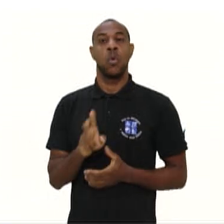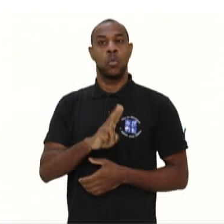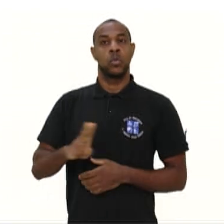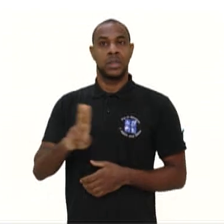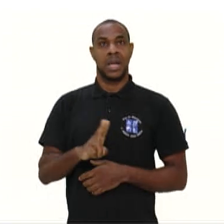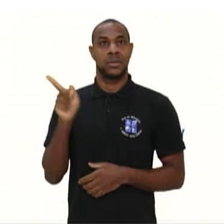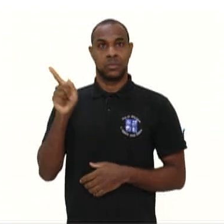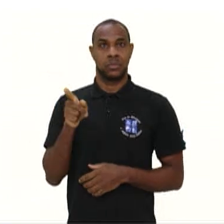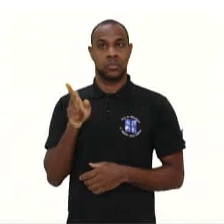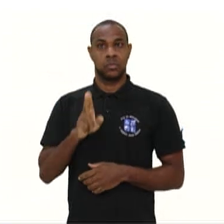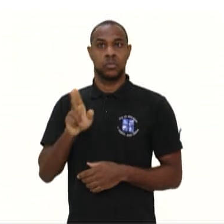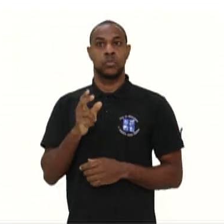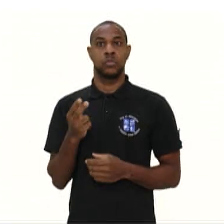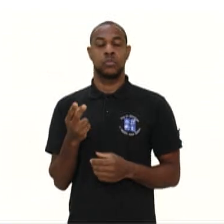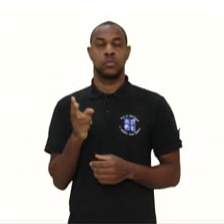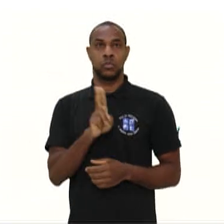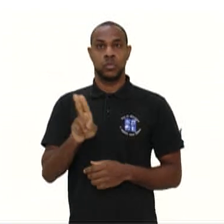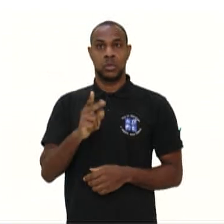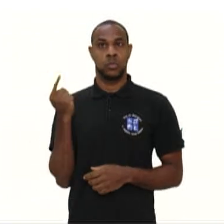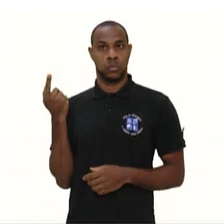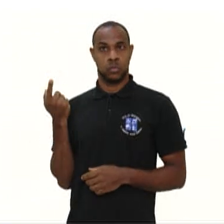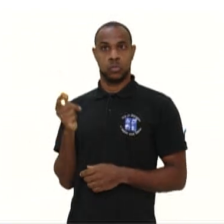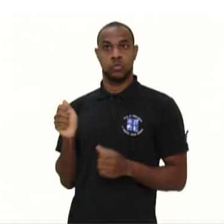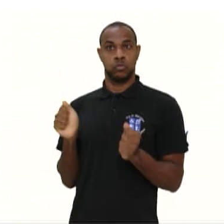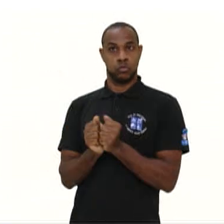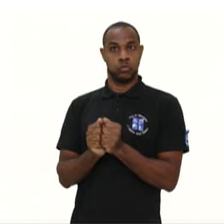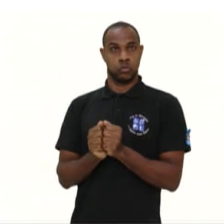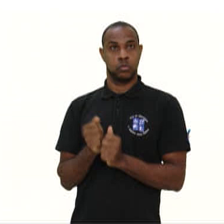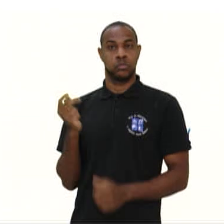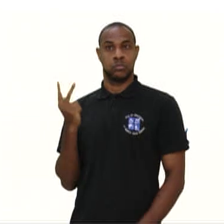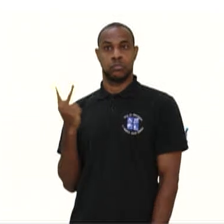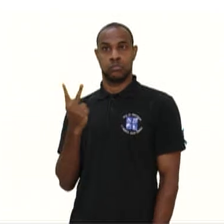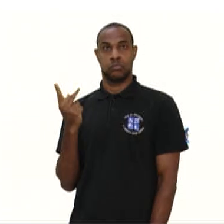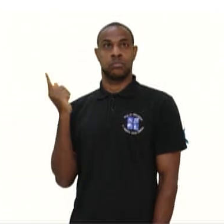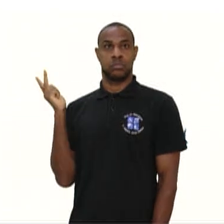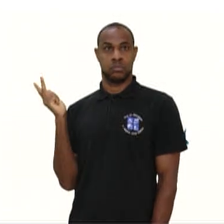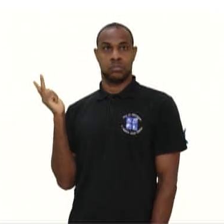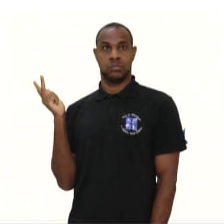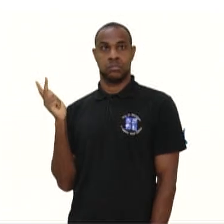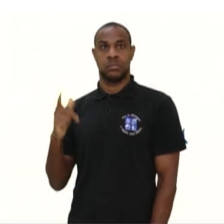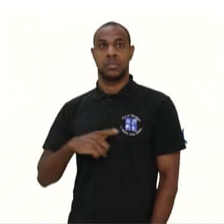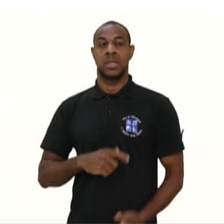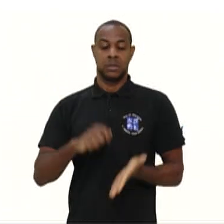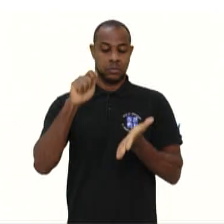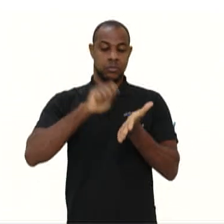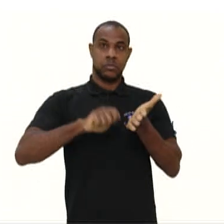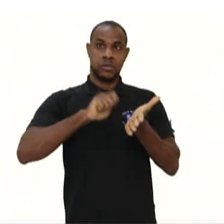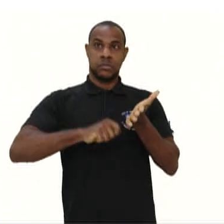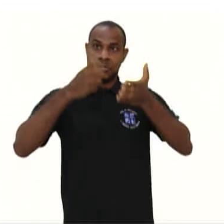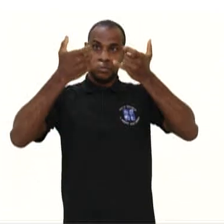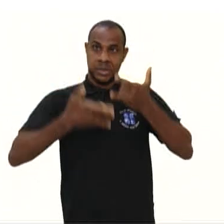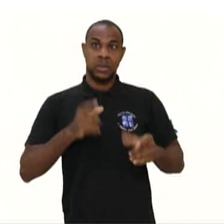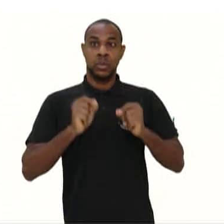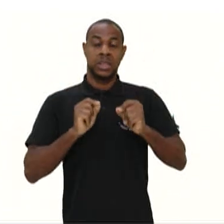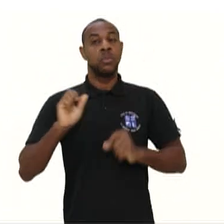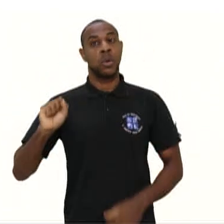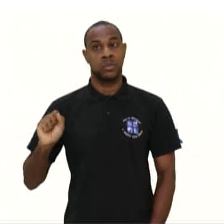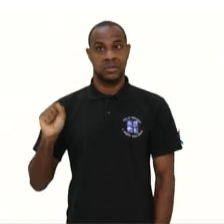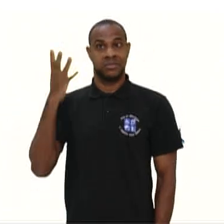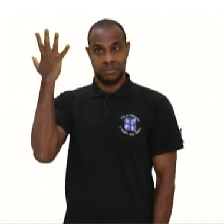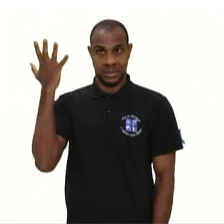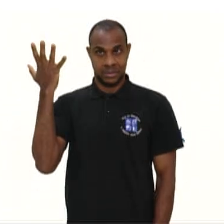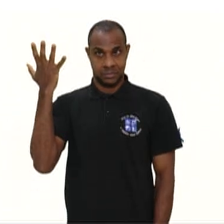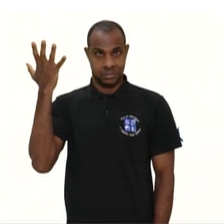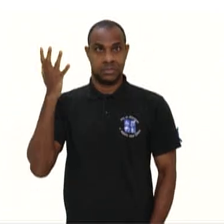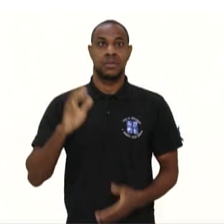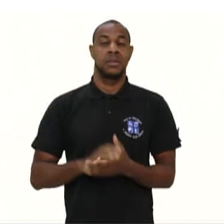past simple juntos. Quando isso acontece, o passado contínuo tem a função de descrever a situação que estava ocorrendo e o